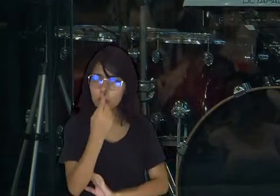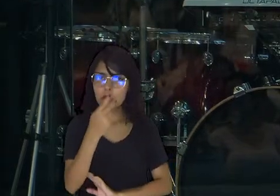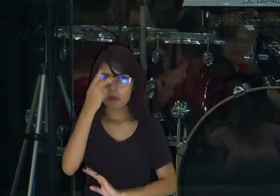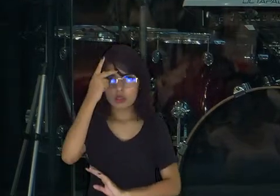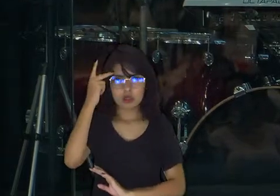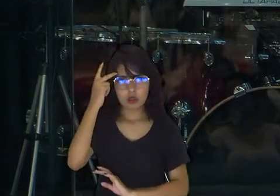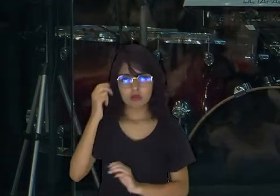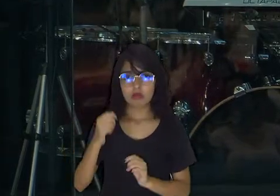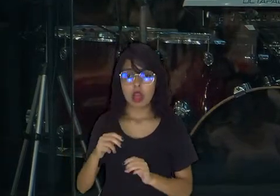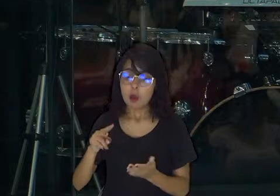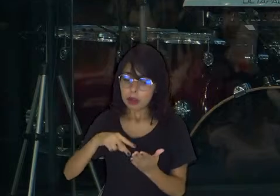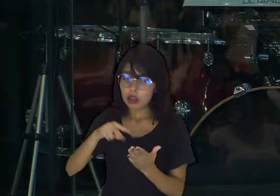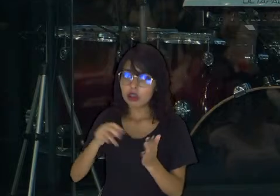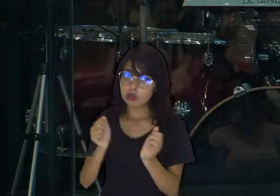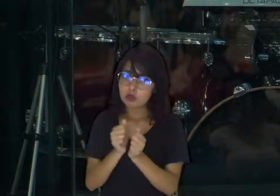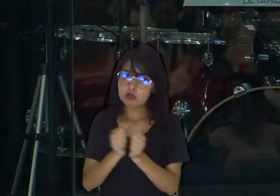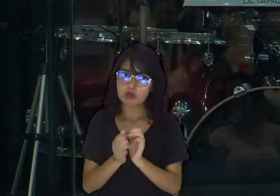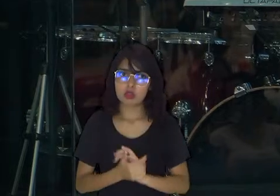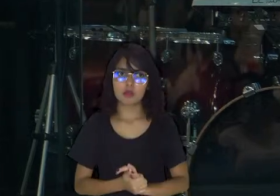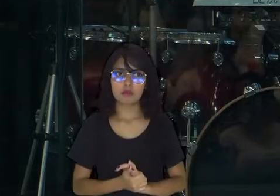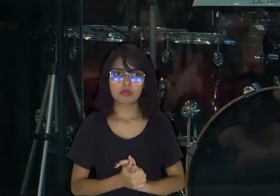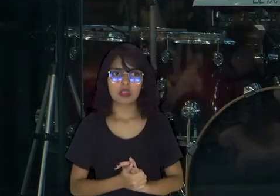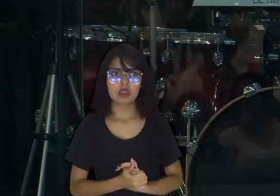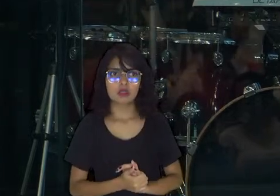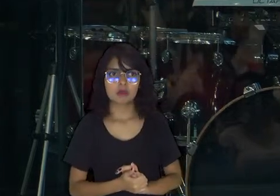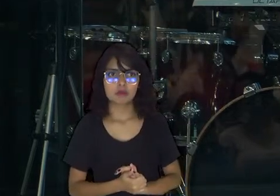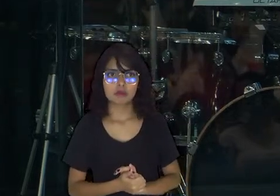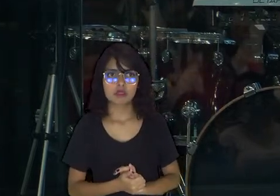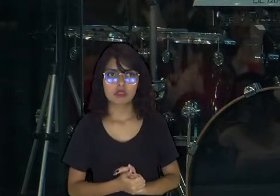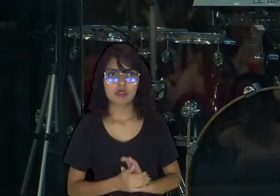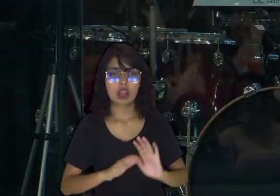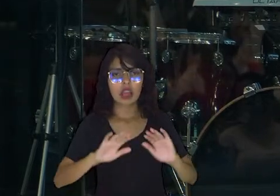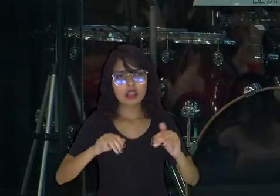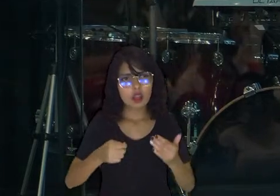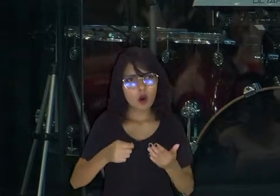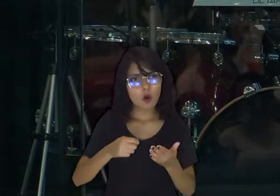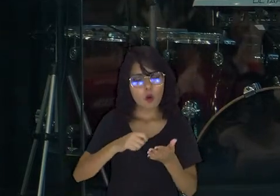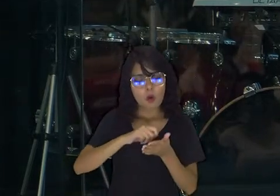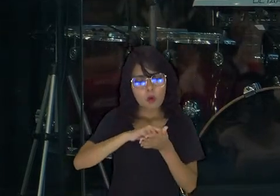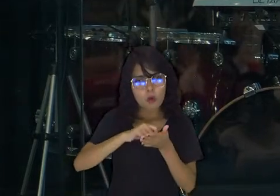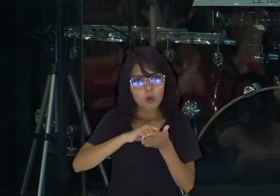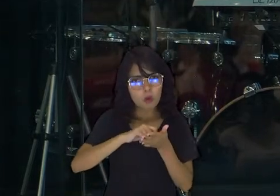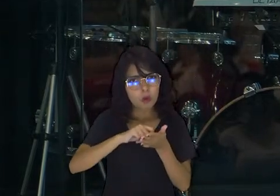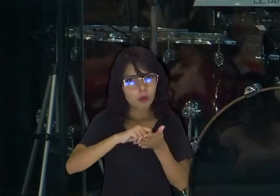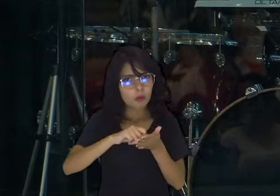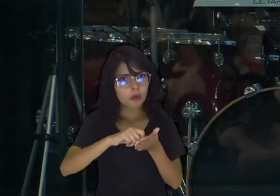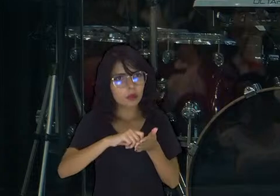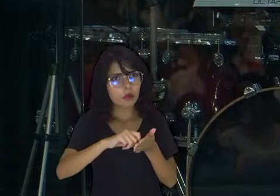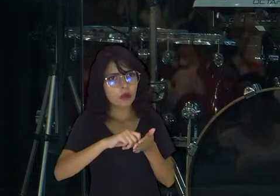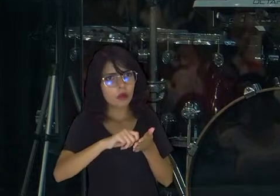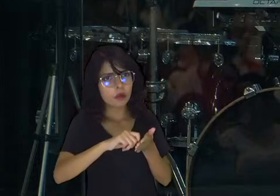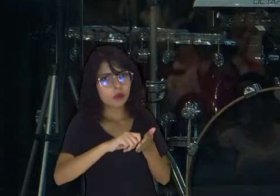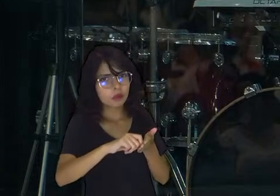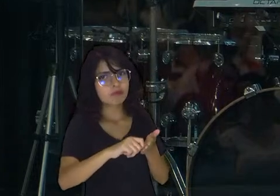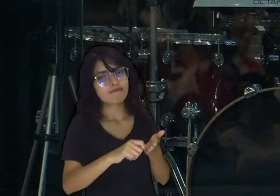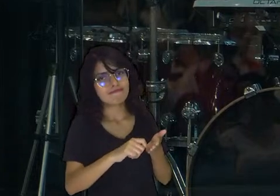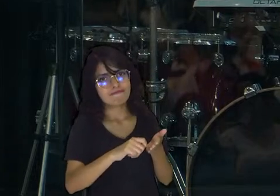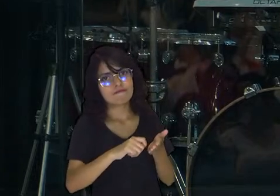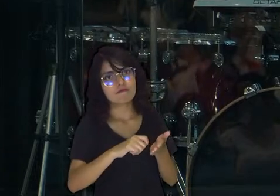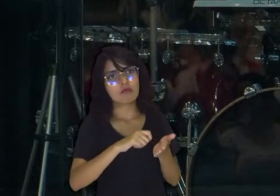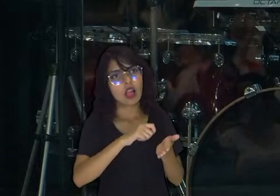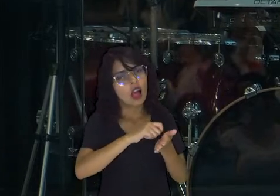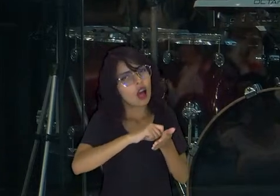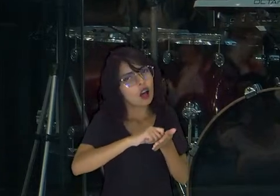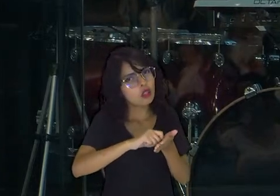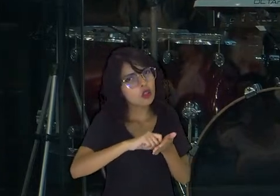7º capítulo hoje. Pega lá com caneta ou lápis, no 7º capítulo você coloca a data de hoje e anote alguma coisa que te faça